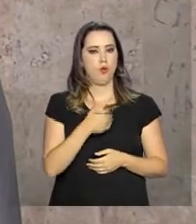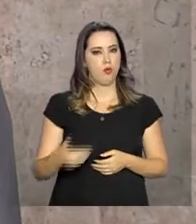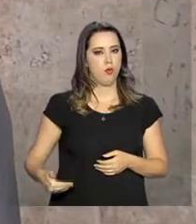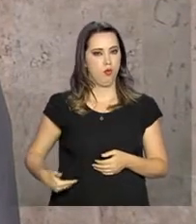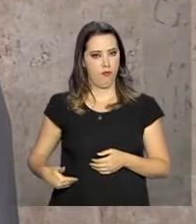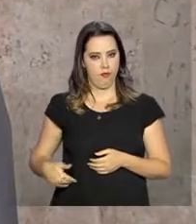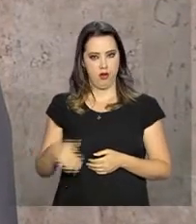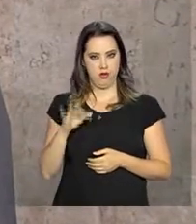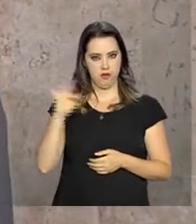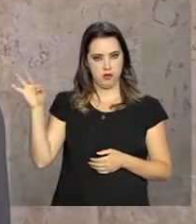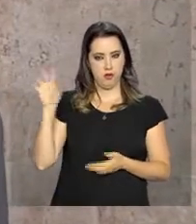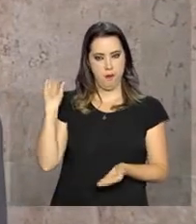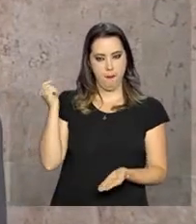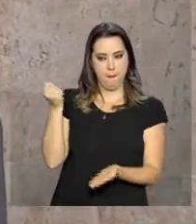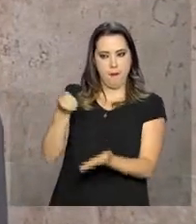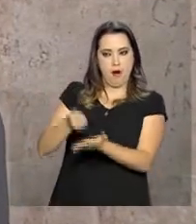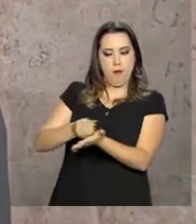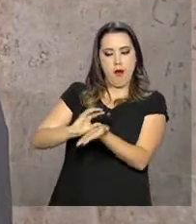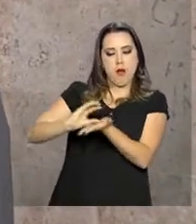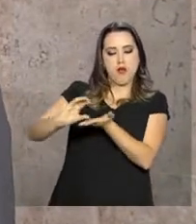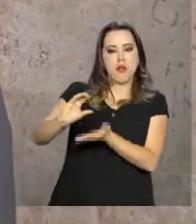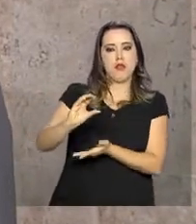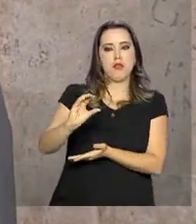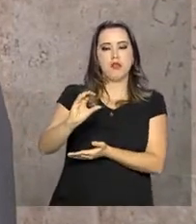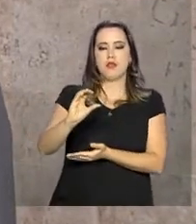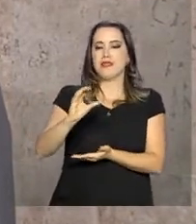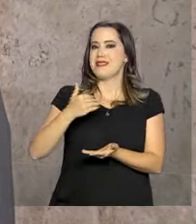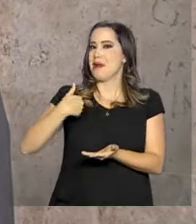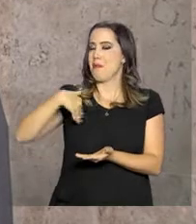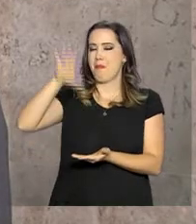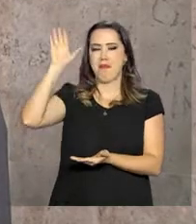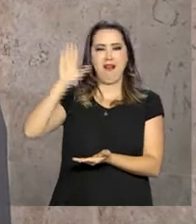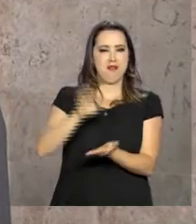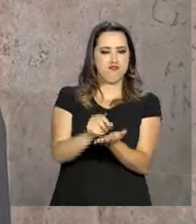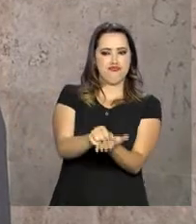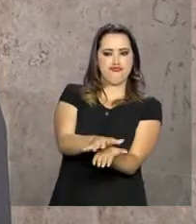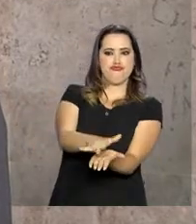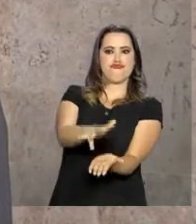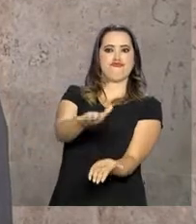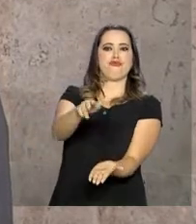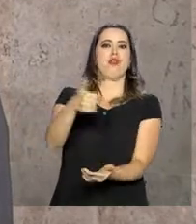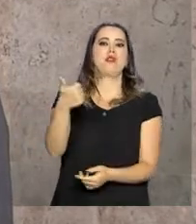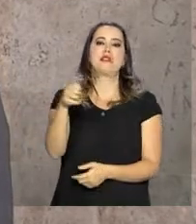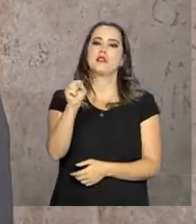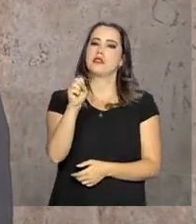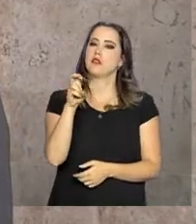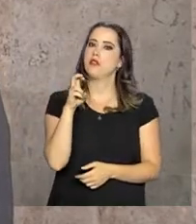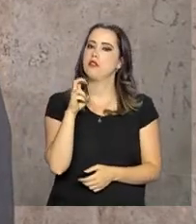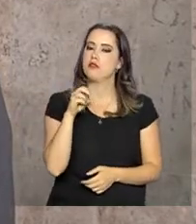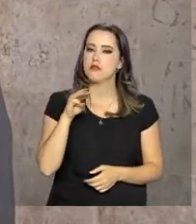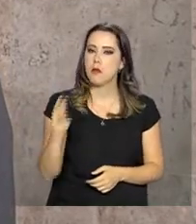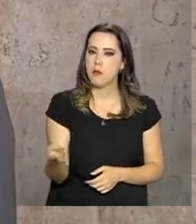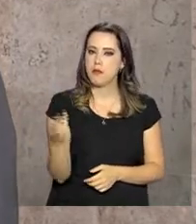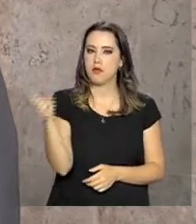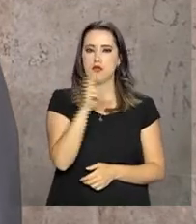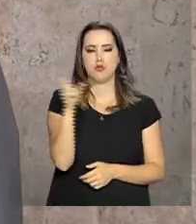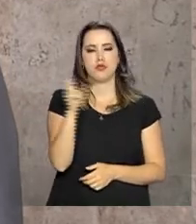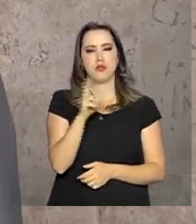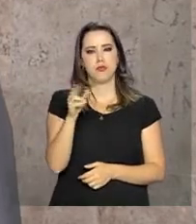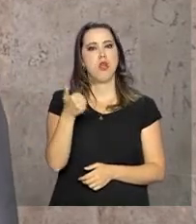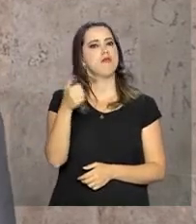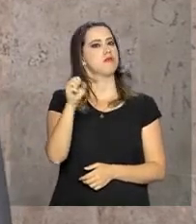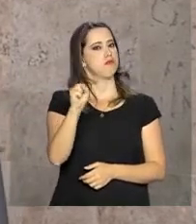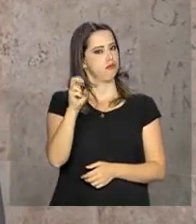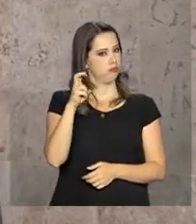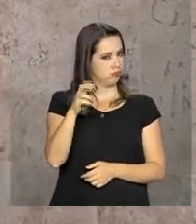uma só na área de saúde mais decentes mais de 185 milhões de reais desses mais de